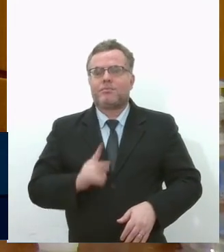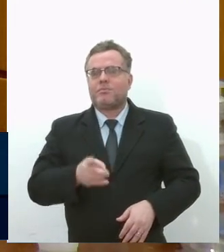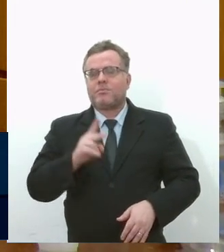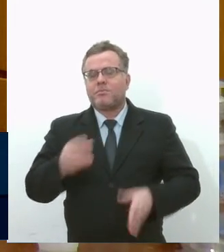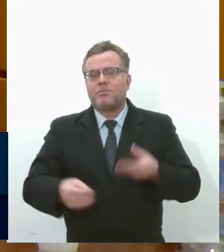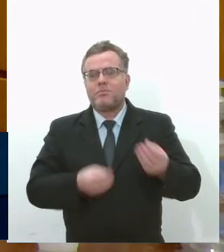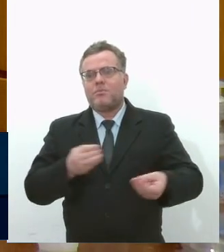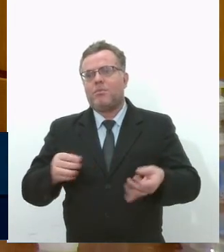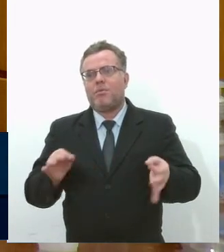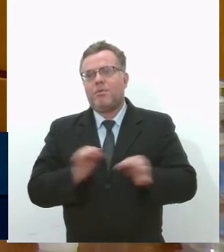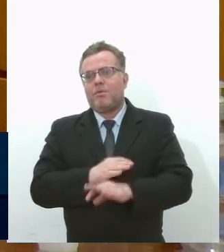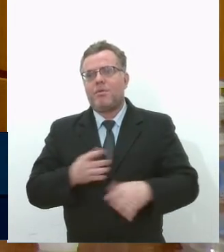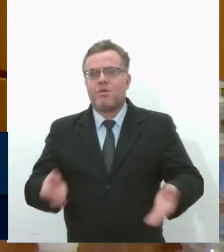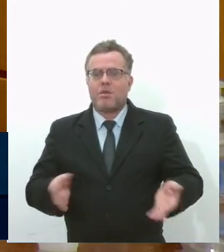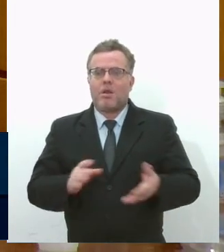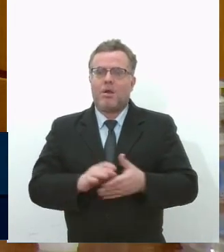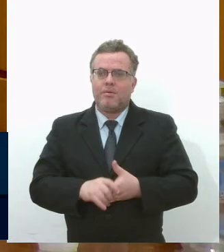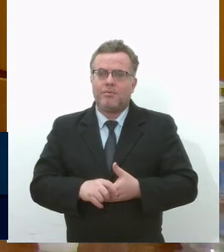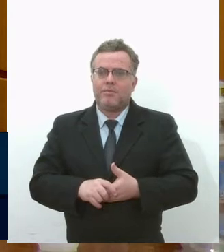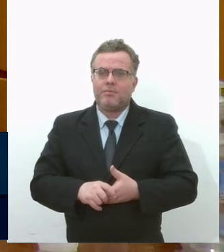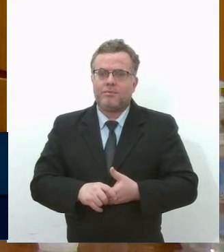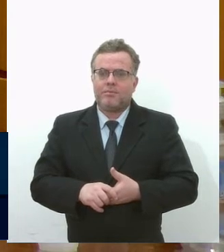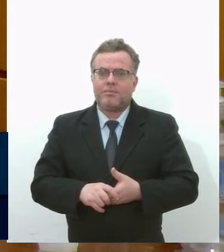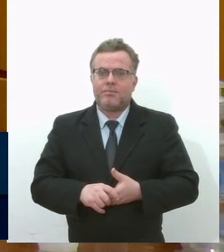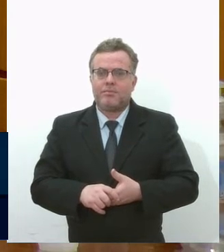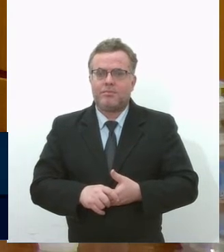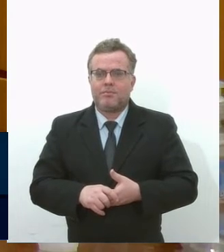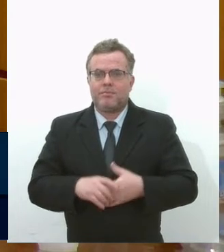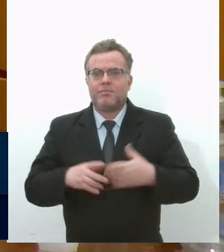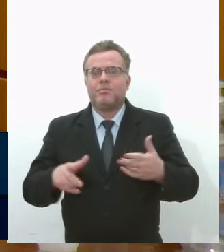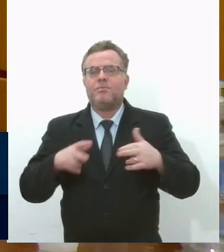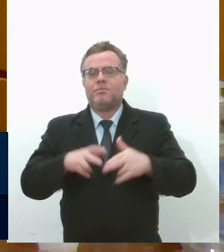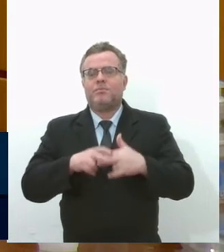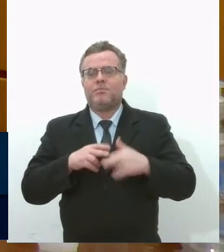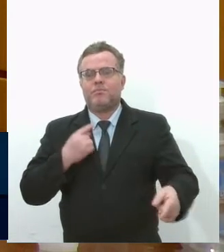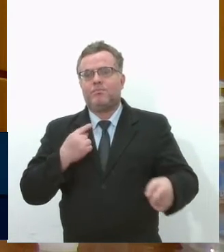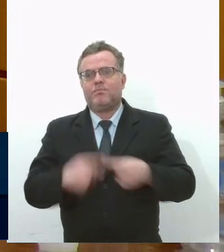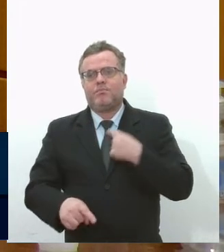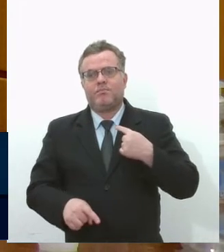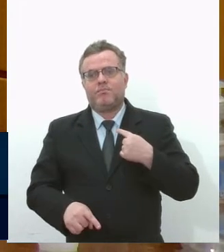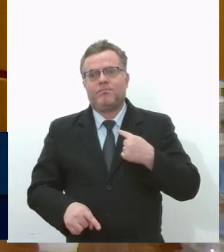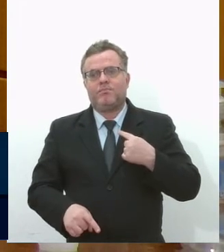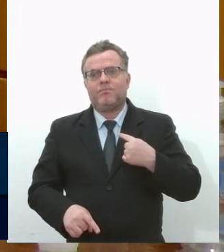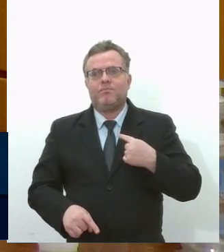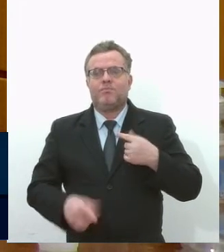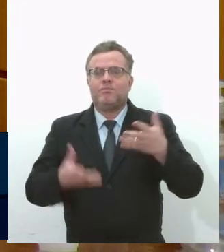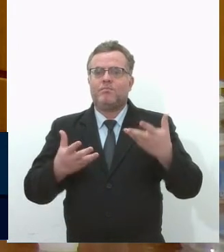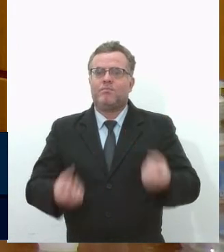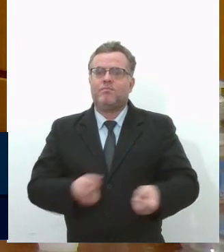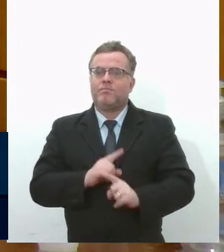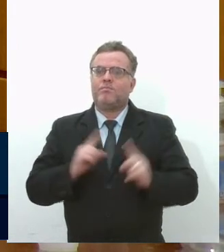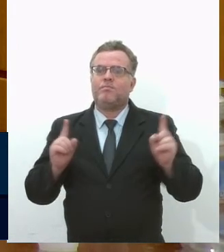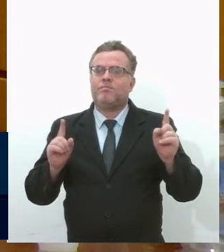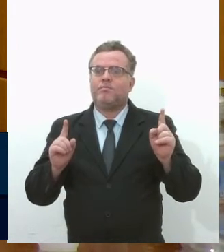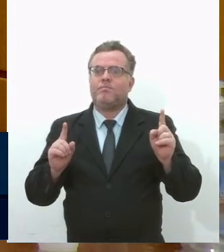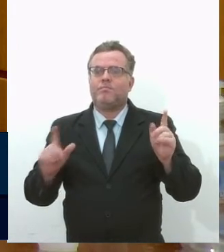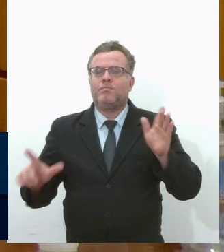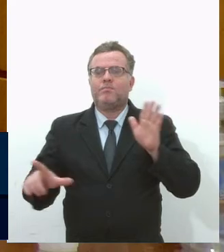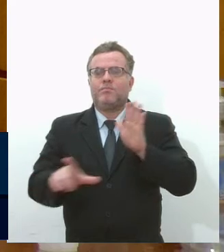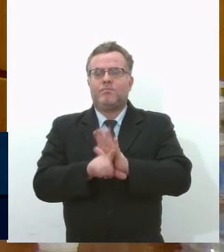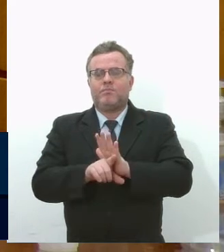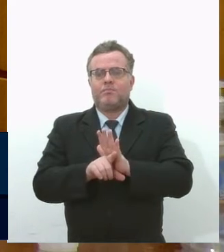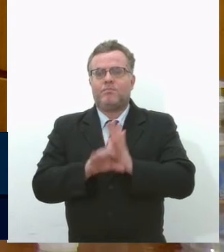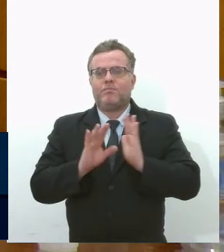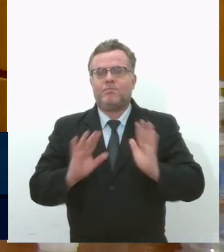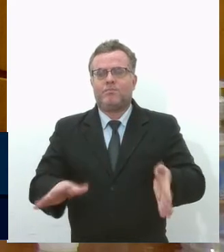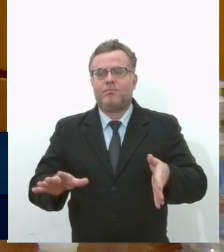taxativo, sempre contra o contribuinte. E isso não é factível. A legislação federal já se adequou,